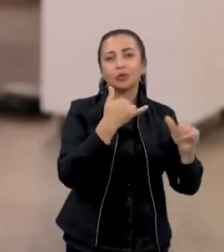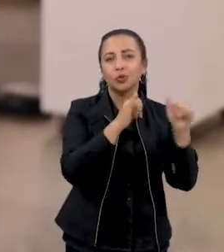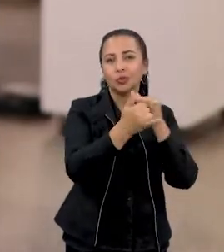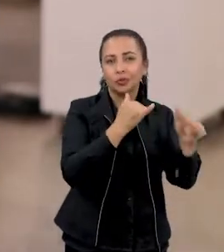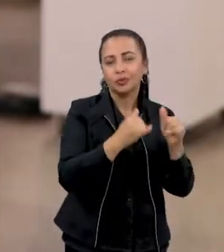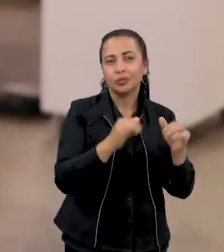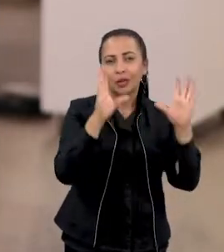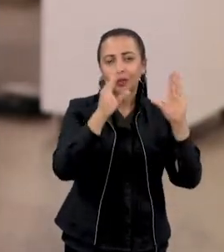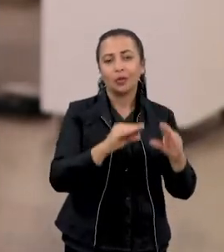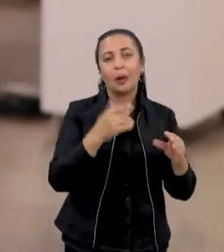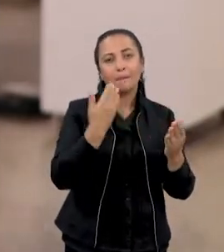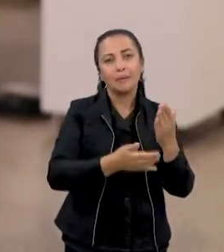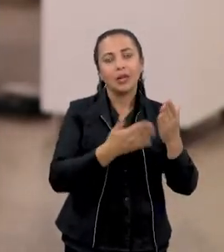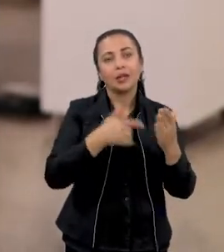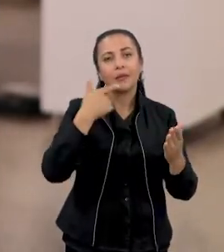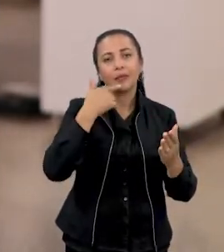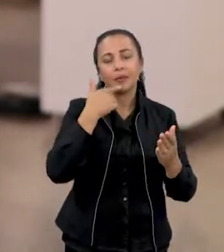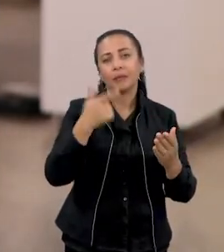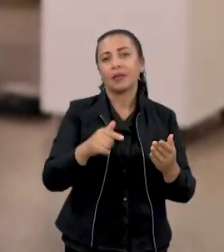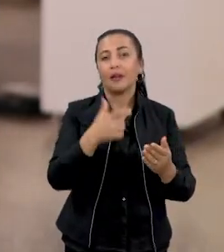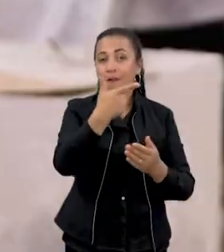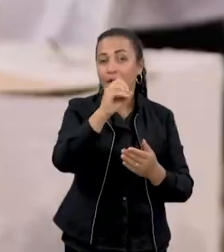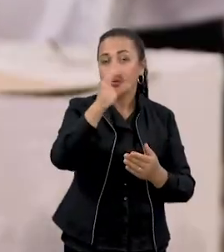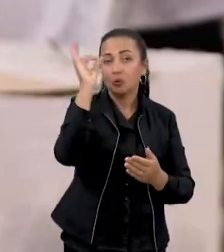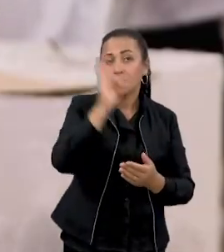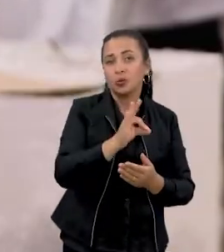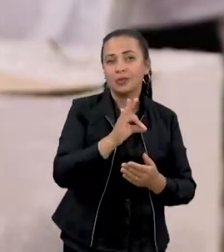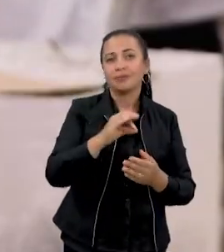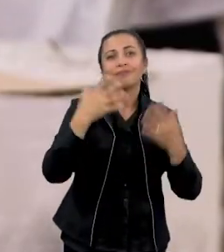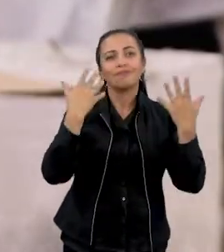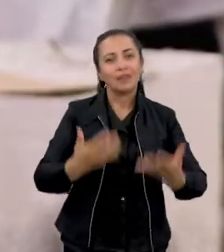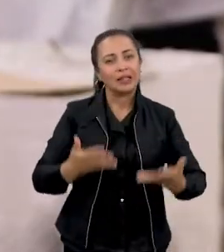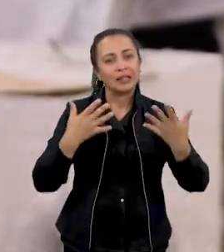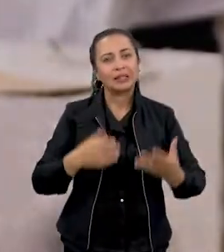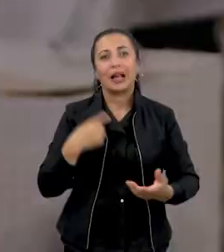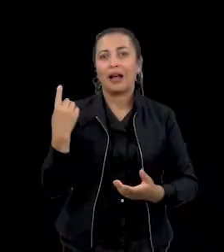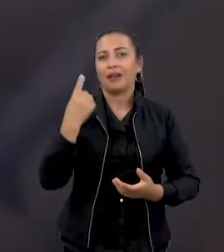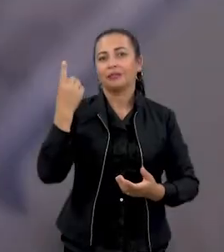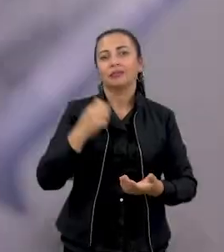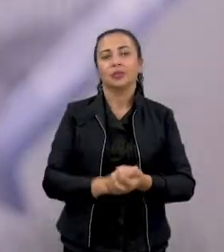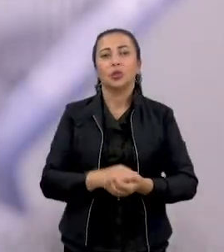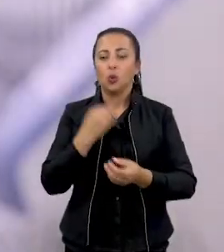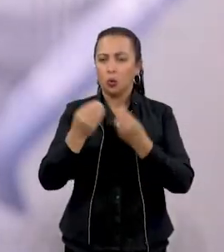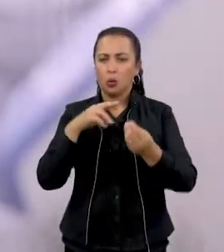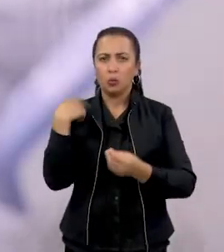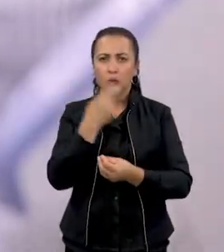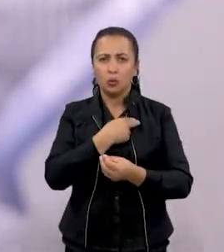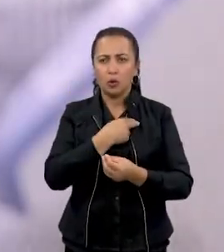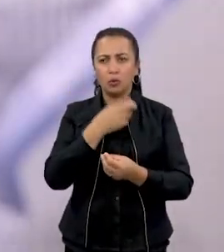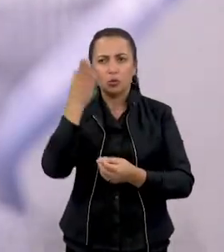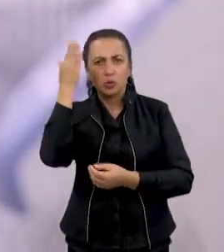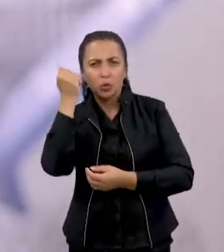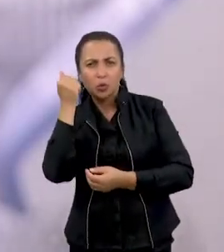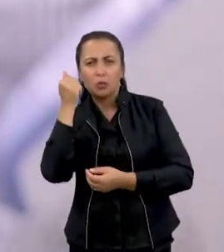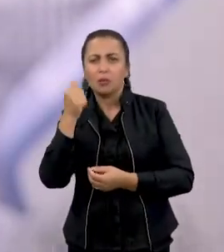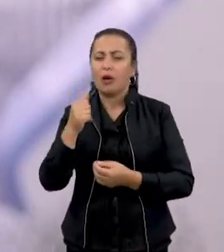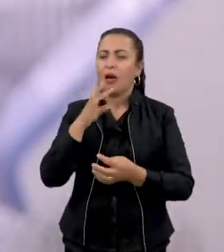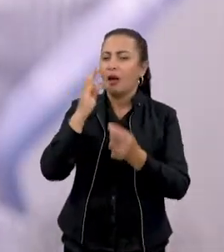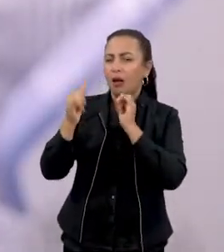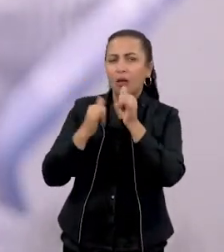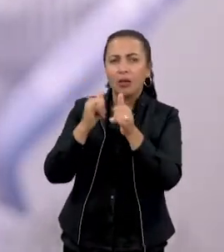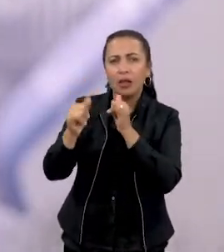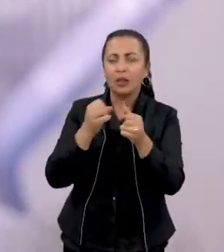pacientes e o paladar ele foi diminuindo em até 20%, o que é uma perda de peso muito grande. Como a gente descobriu que o laser era